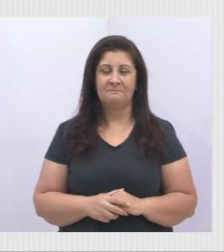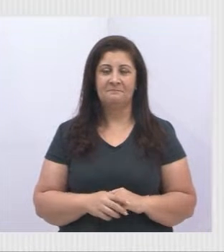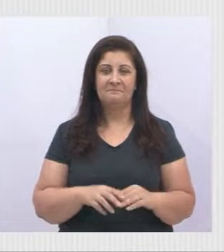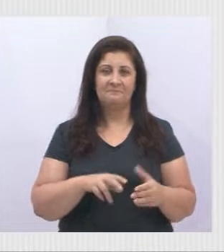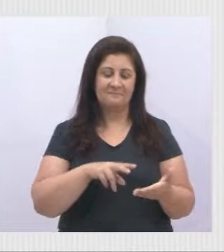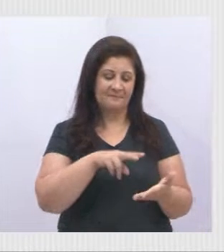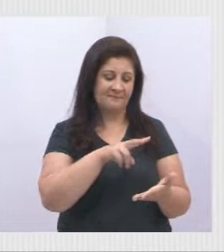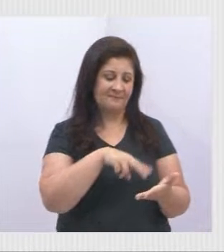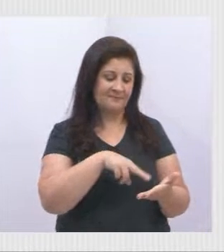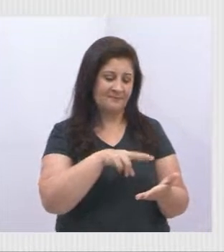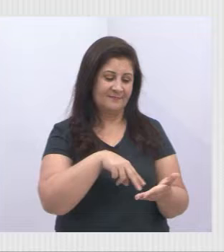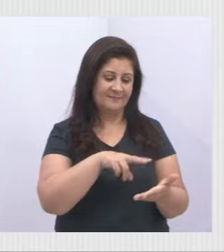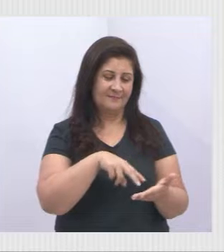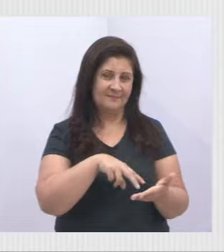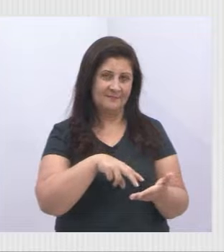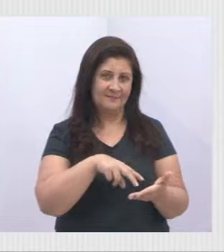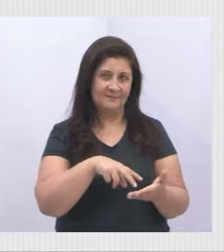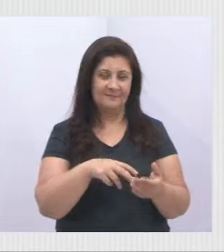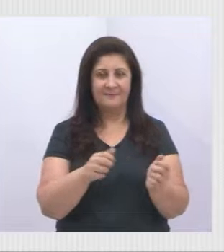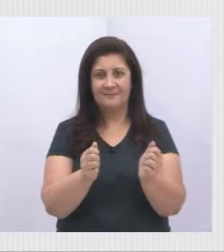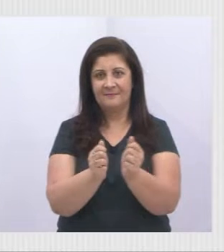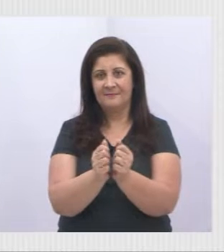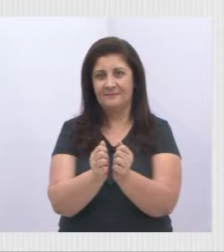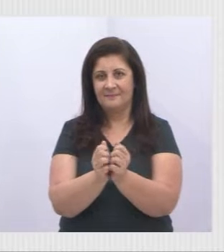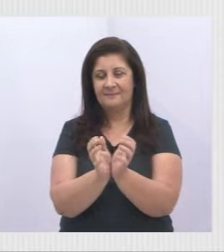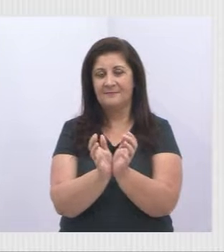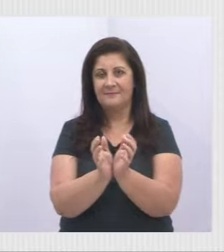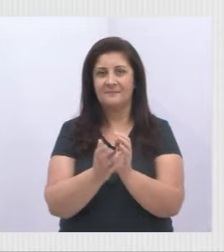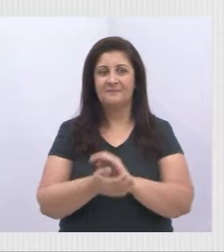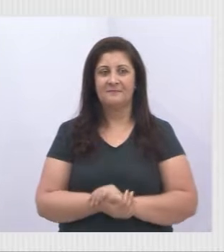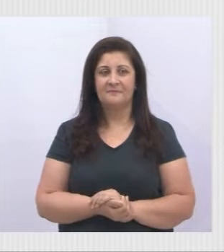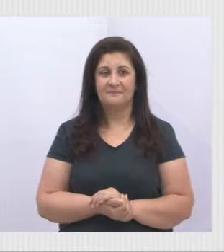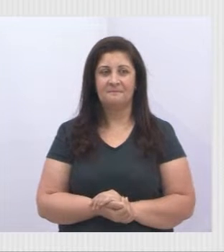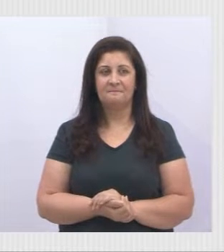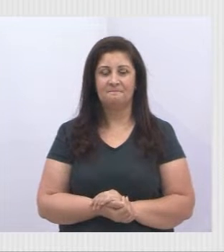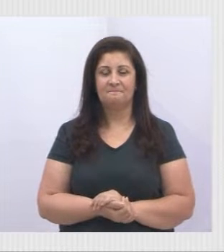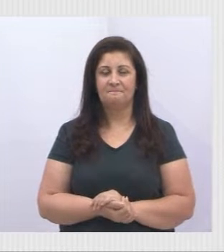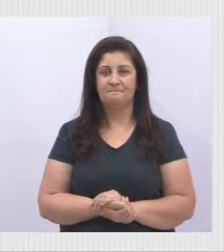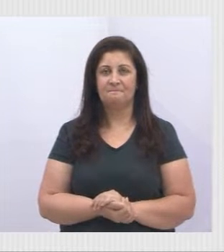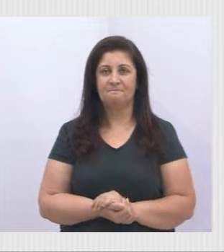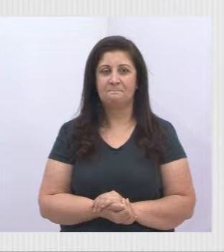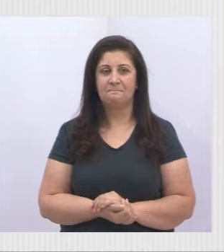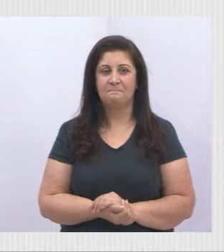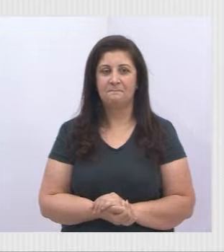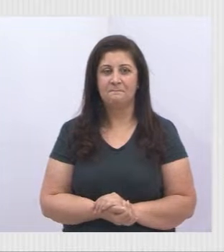Leitura comunitária no bairro Parque Meia Lua,